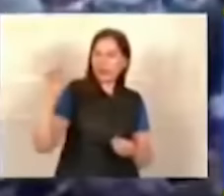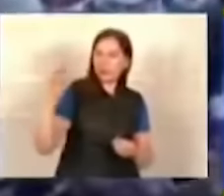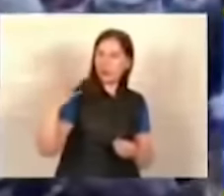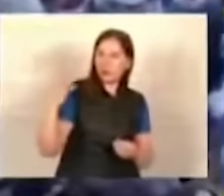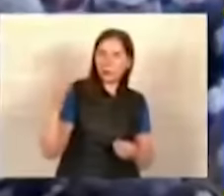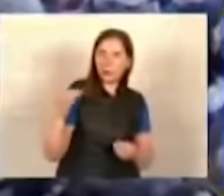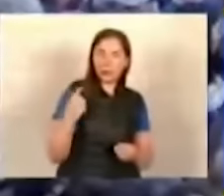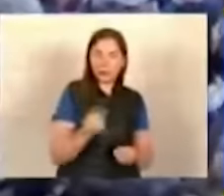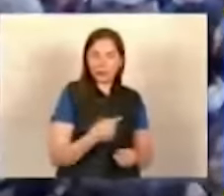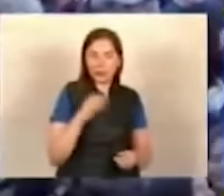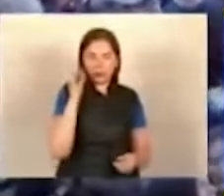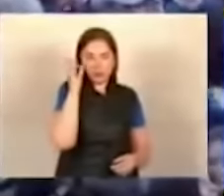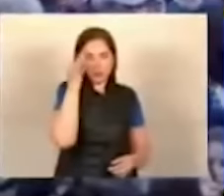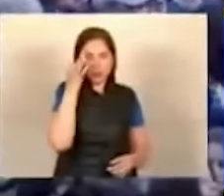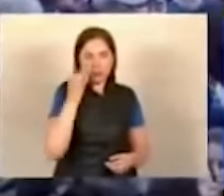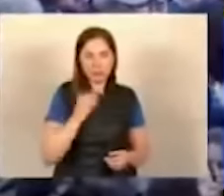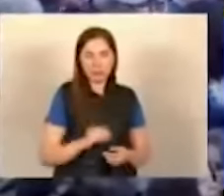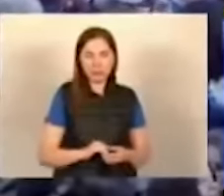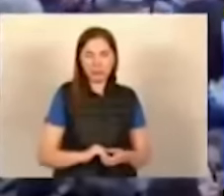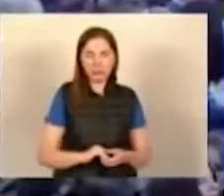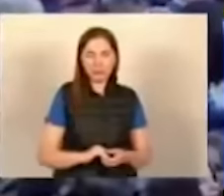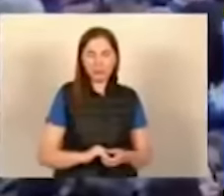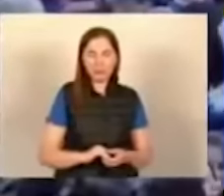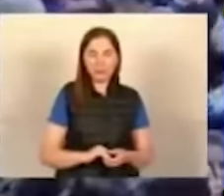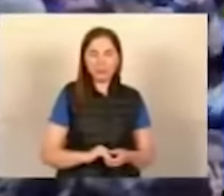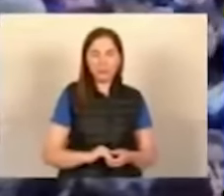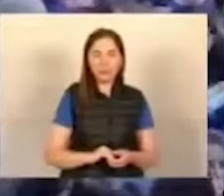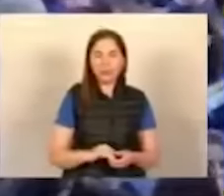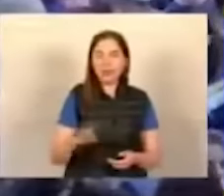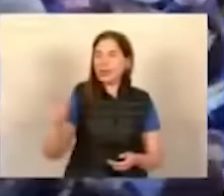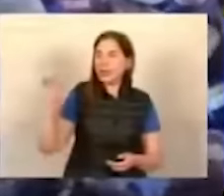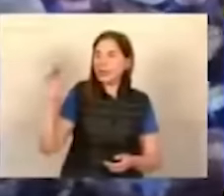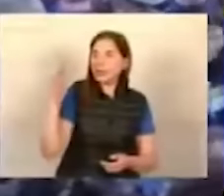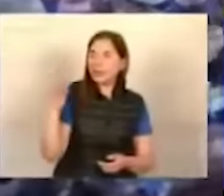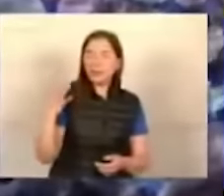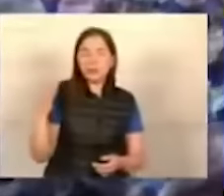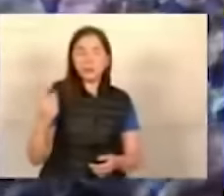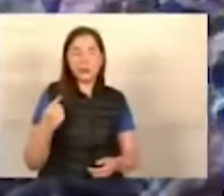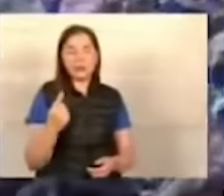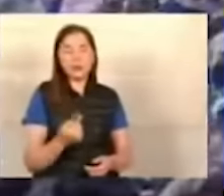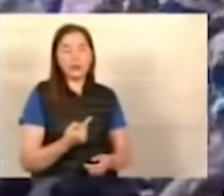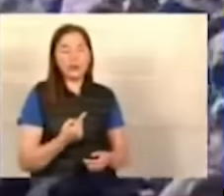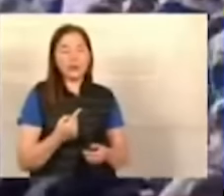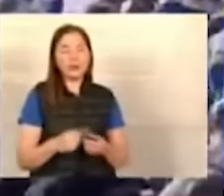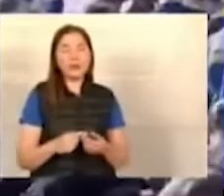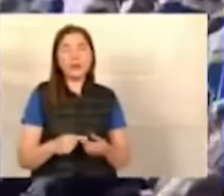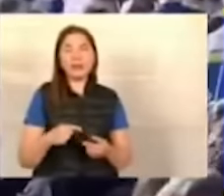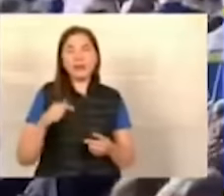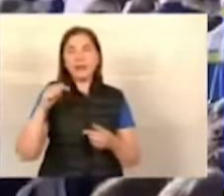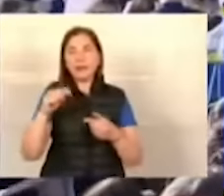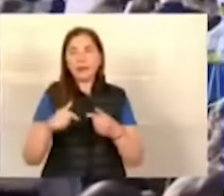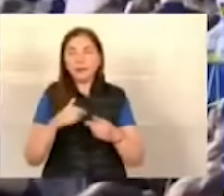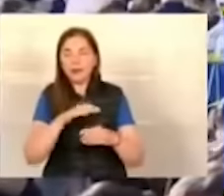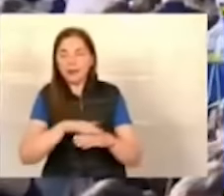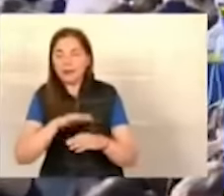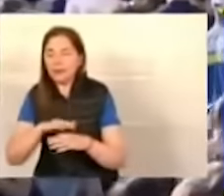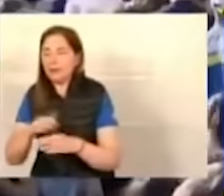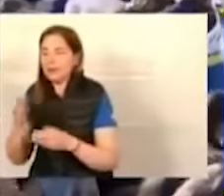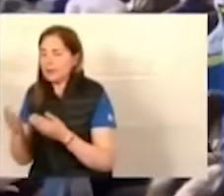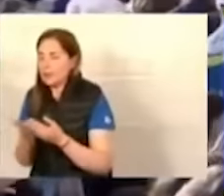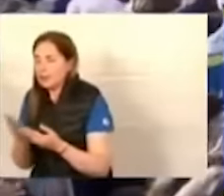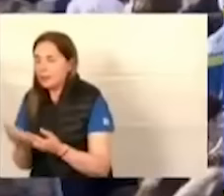porque Deus nos escolheu e Deus não nos escolheu por causa das nossas obras Deus não nos